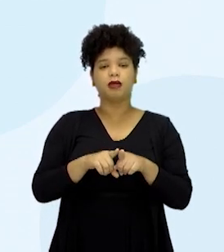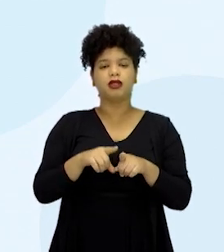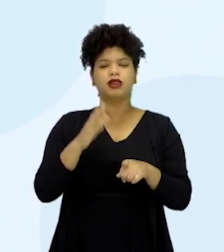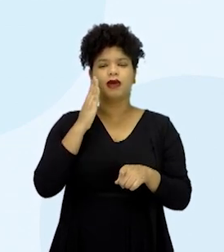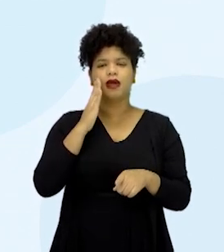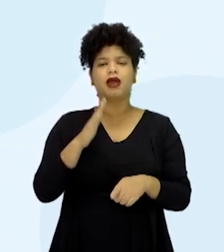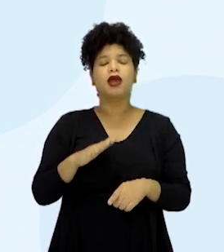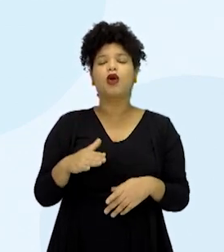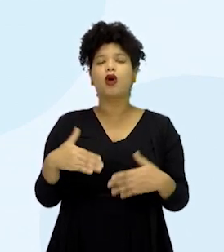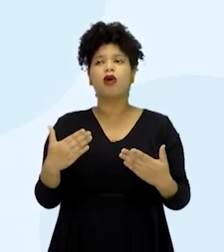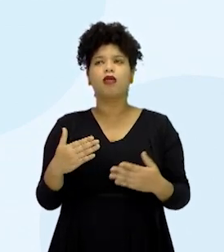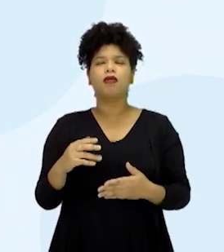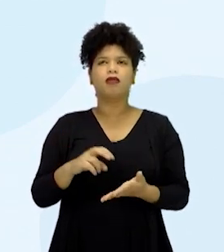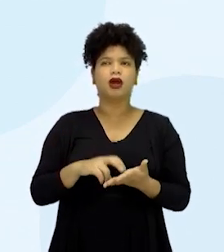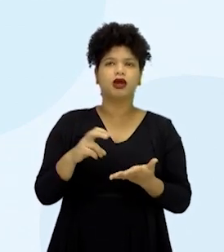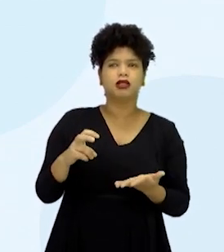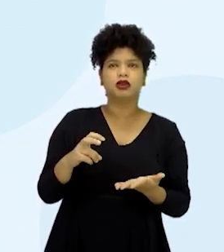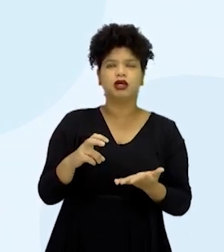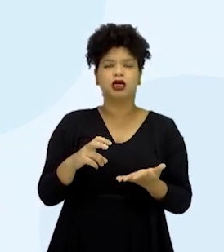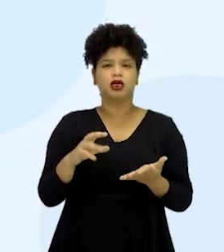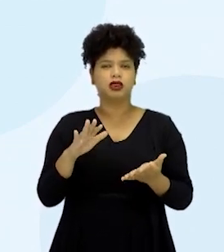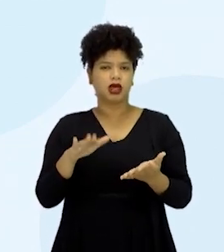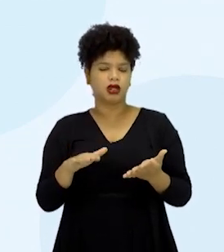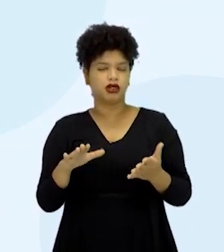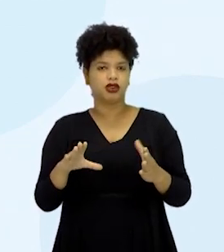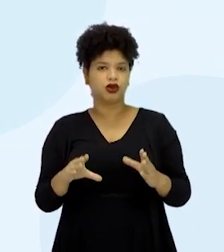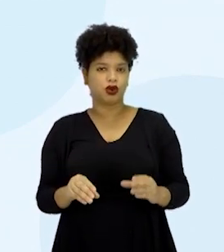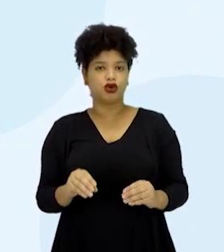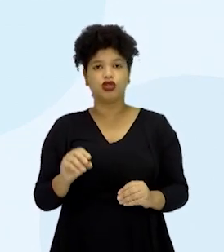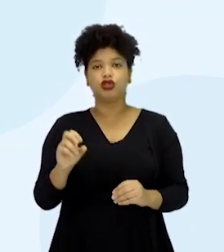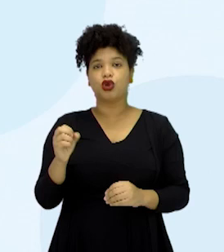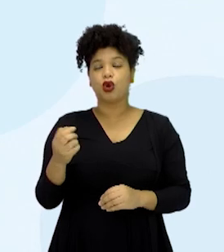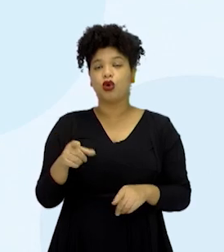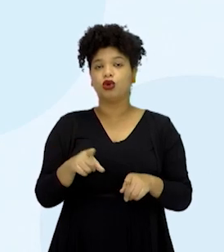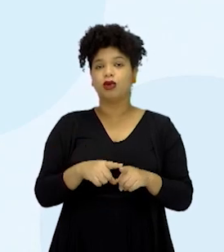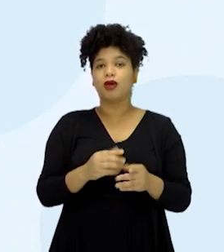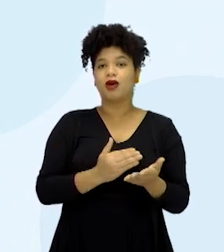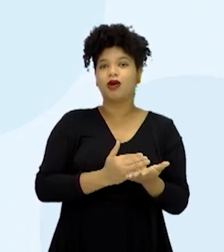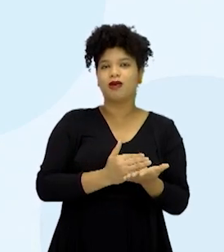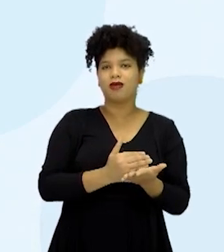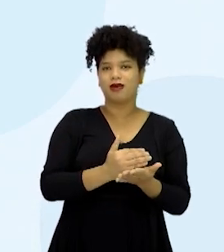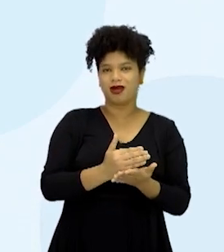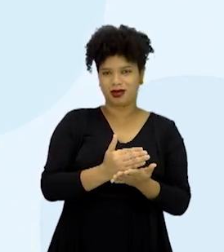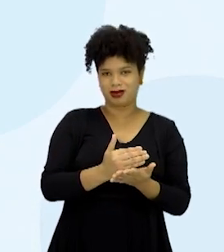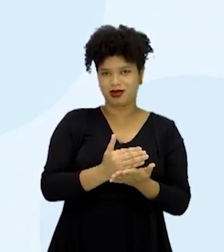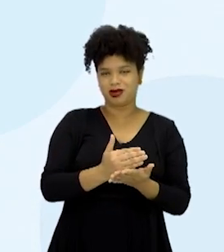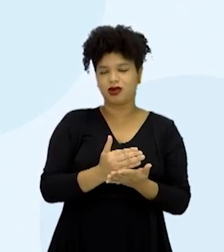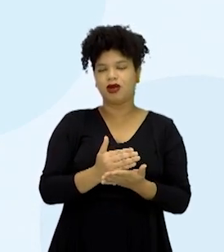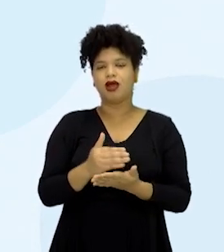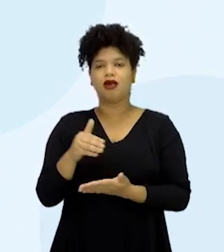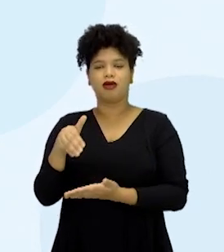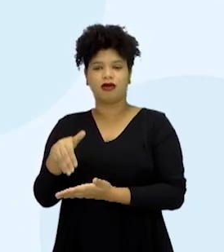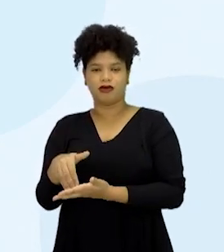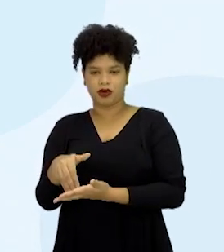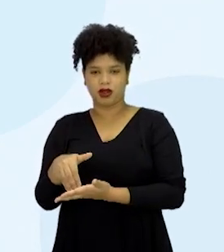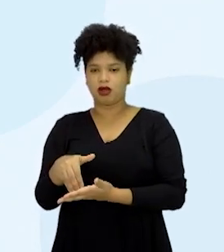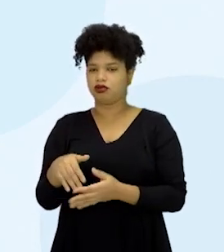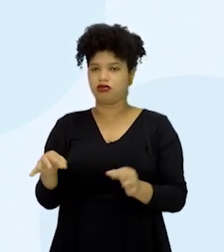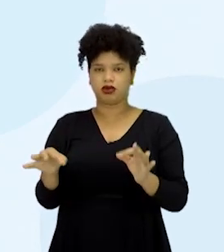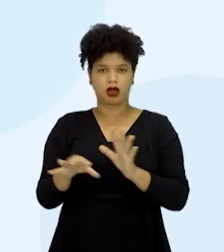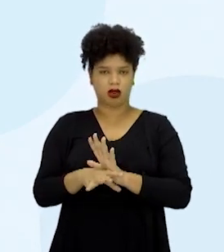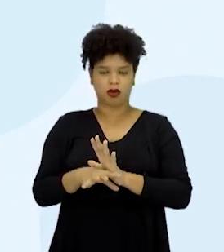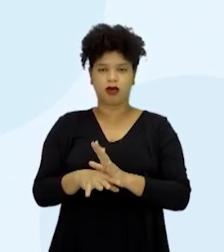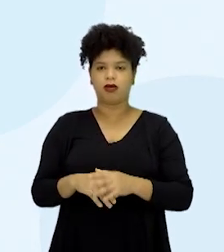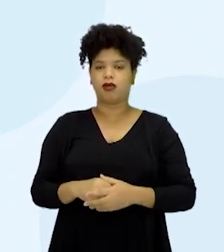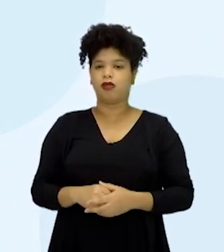a gente abriu e fechou a nossa pesquisa foi 9/9/2021, o começo, e 21/9/2021, quando a gente fechou por